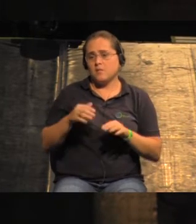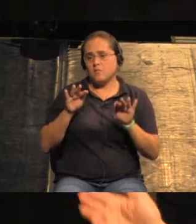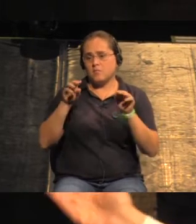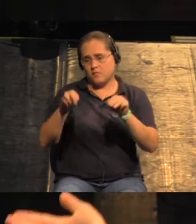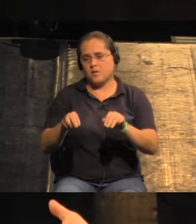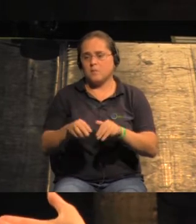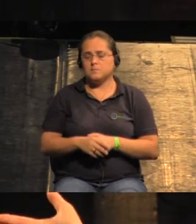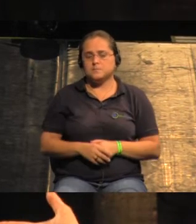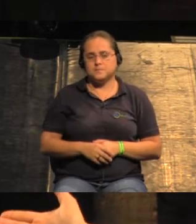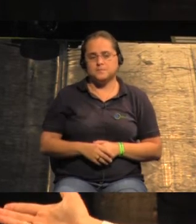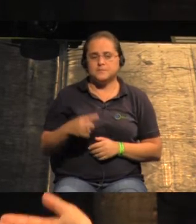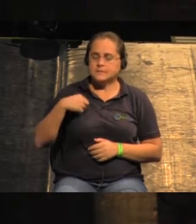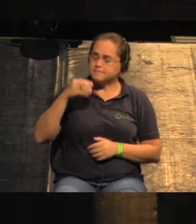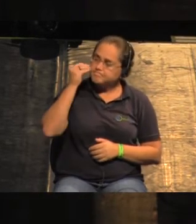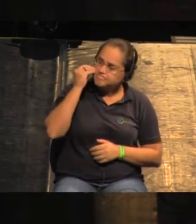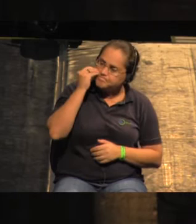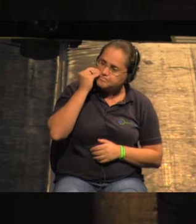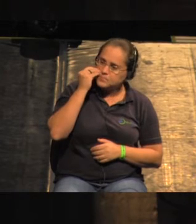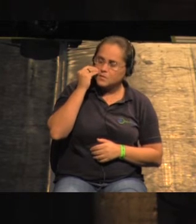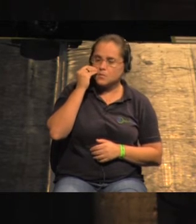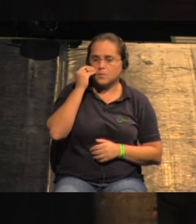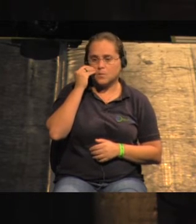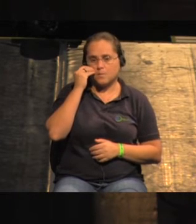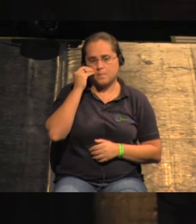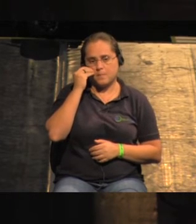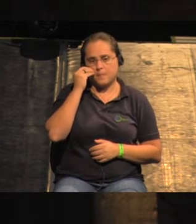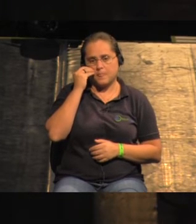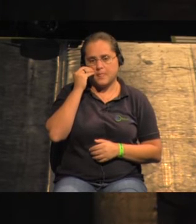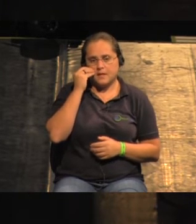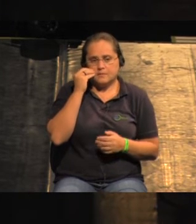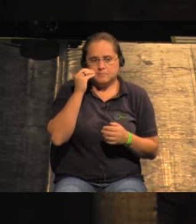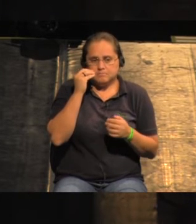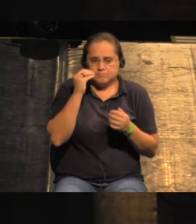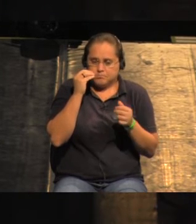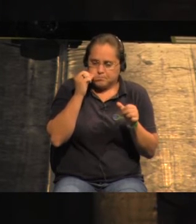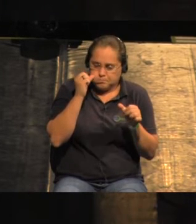utilizadas. Foi o projeto que foi para a final, inclusive, do Vinícius. A gente tentou